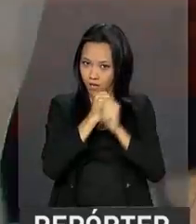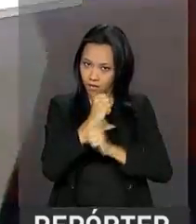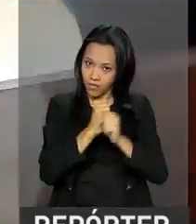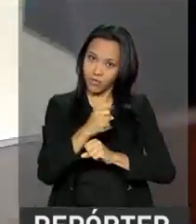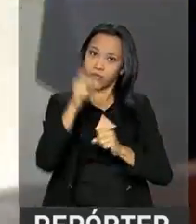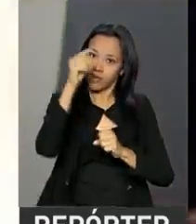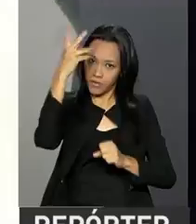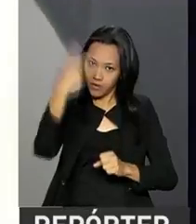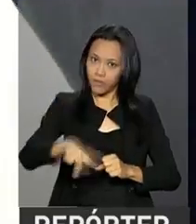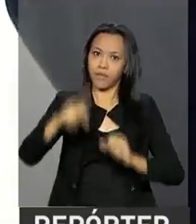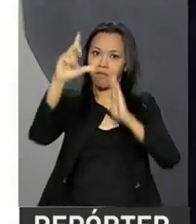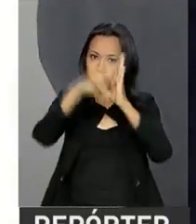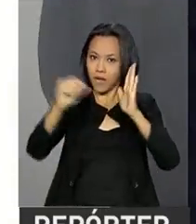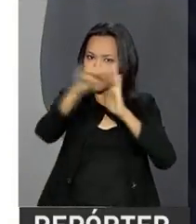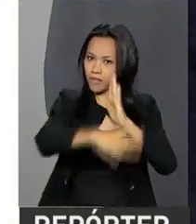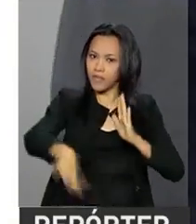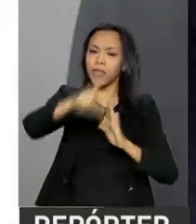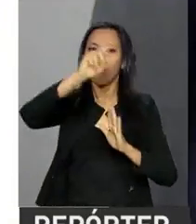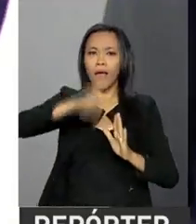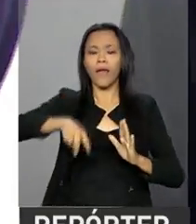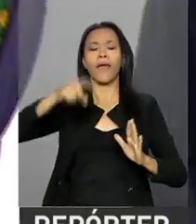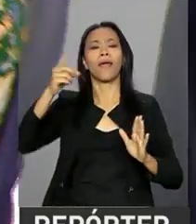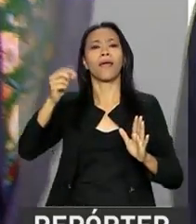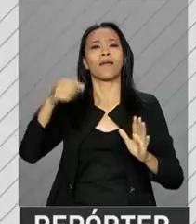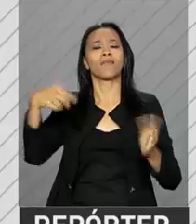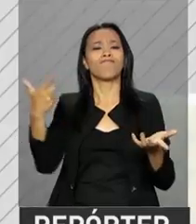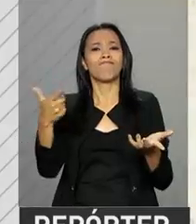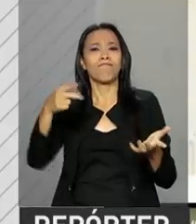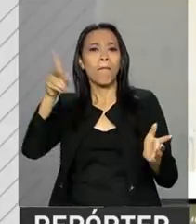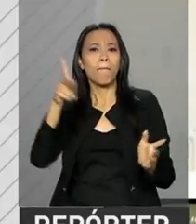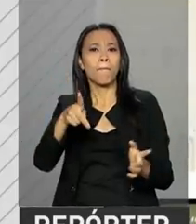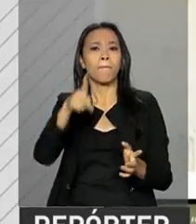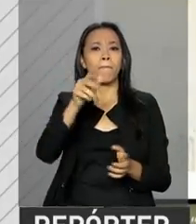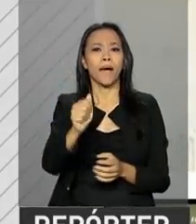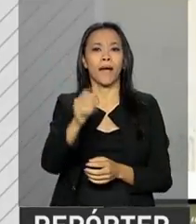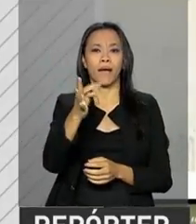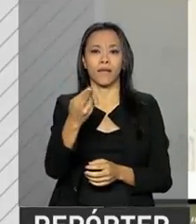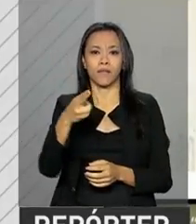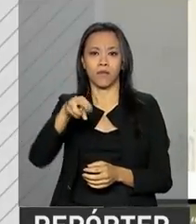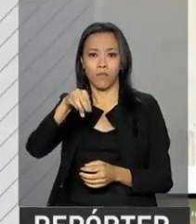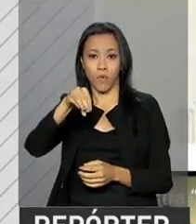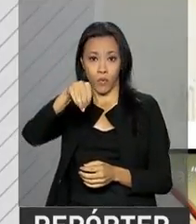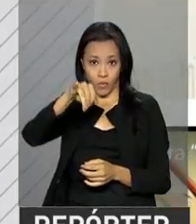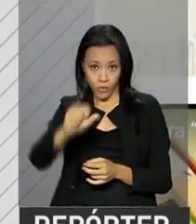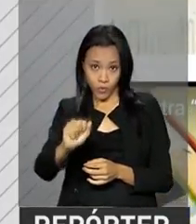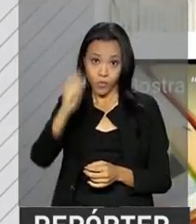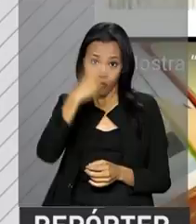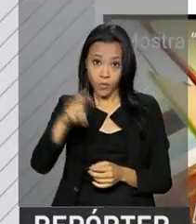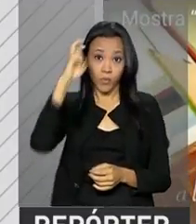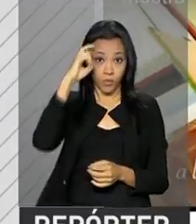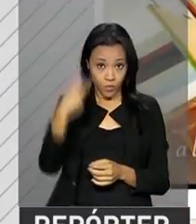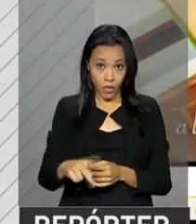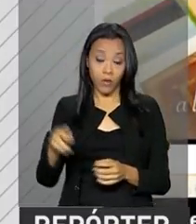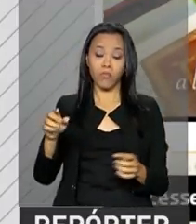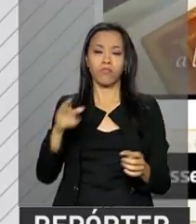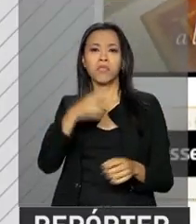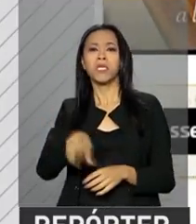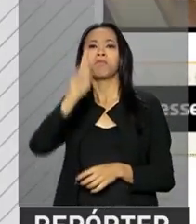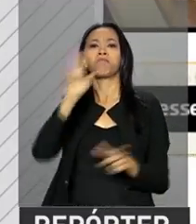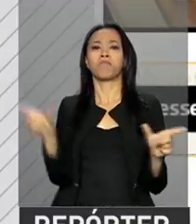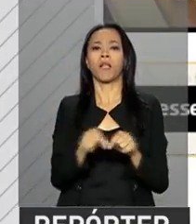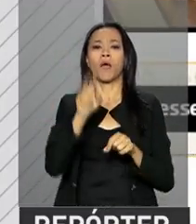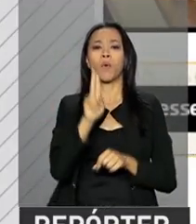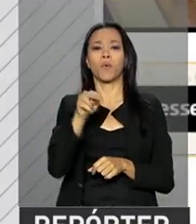como patrimônio cultural da humanidade pela Unesco quem tiver interesse de ver de perto esses documentos históricos